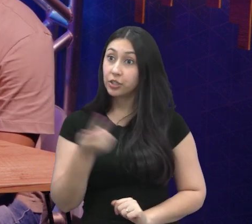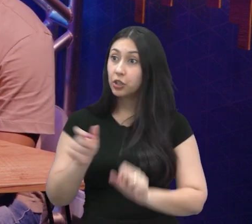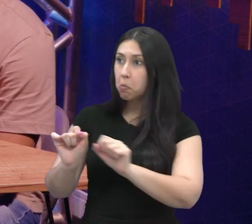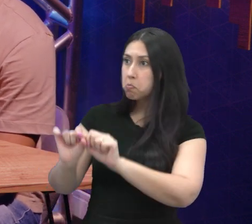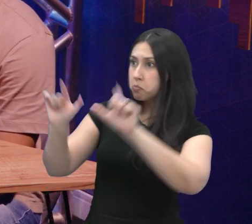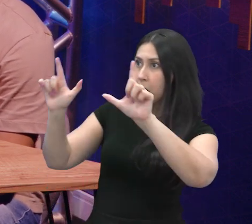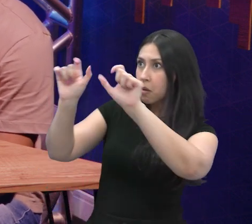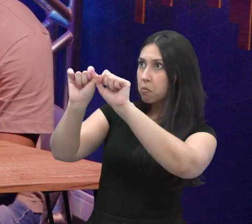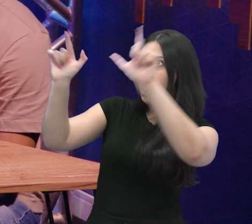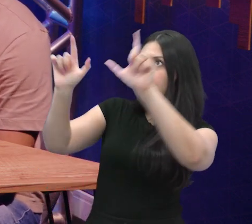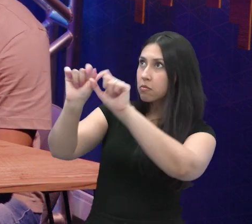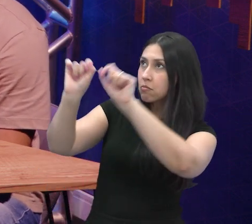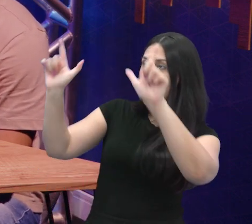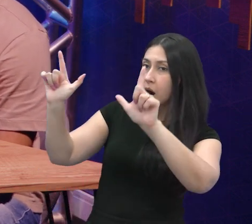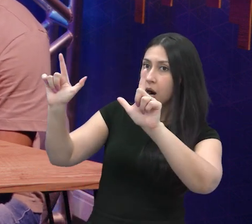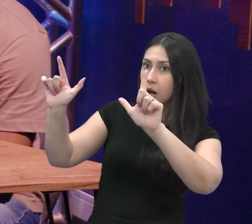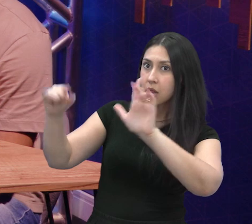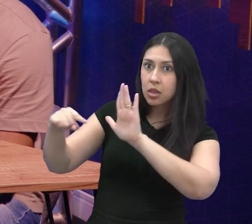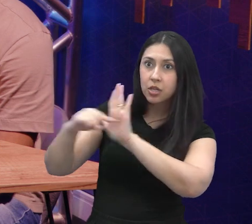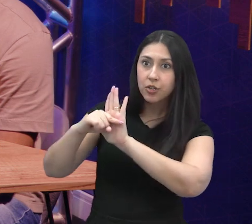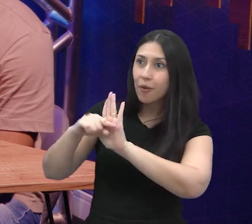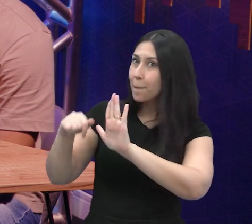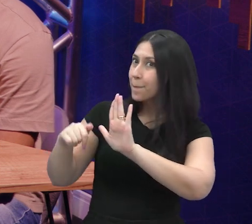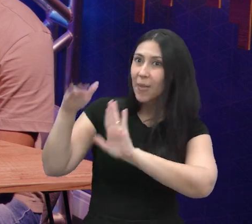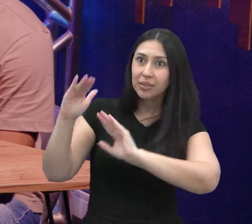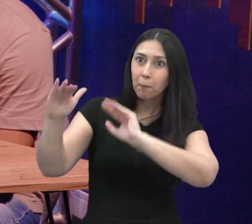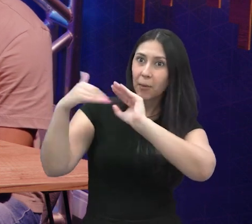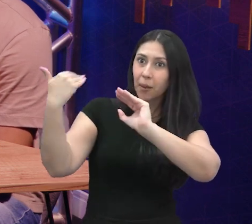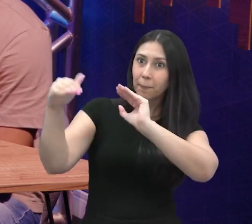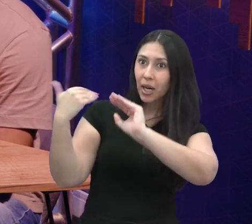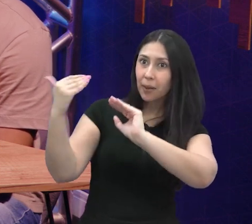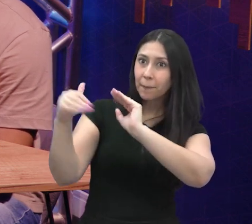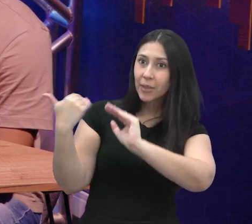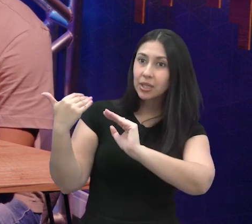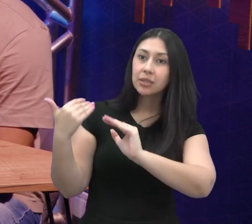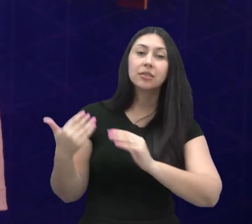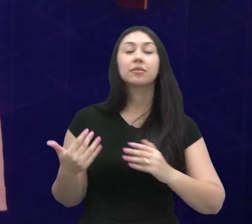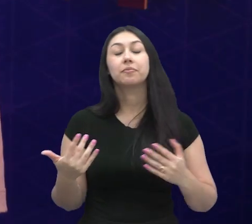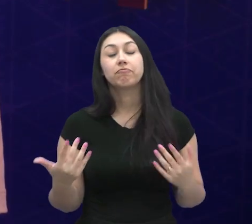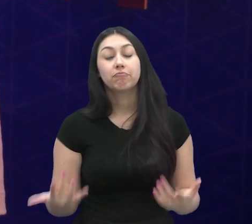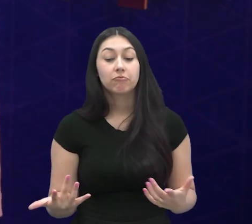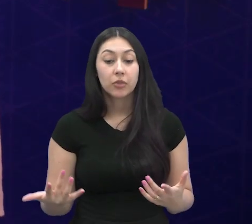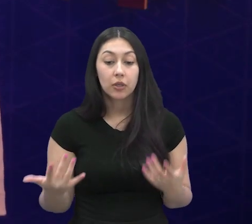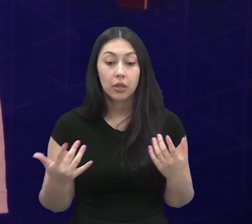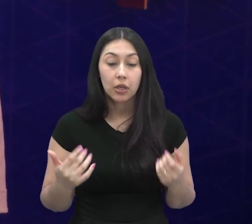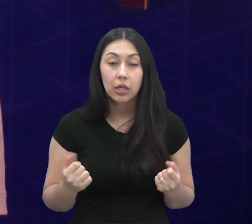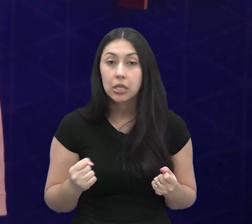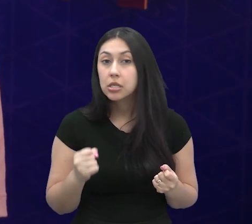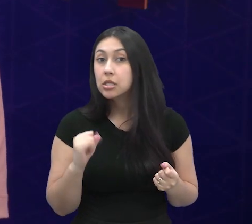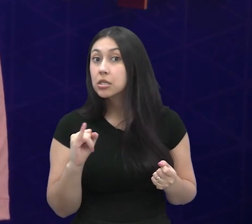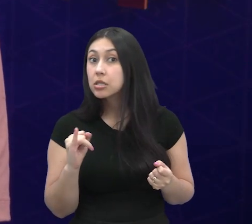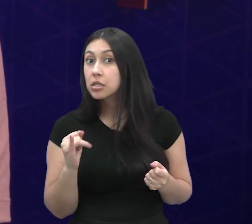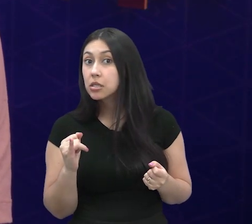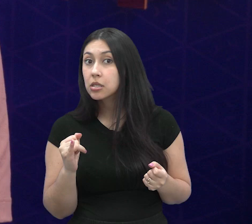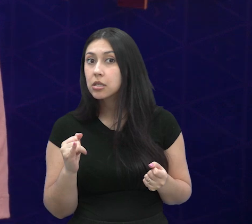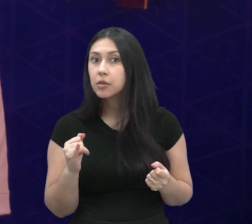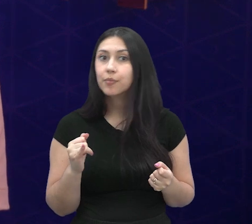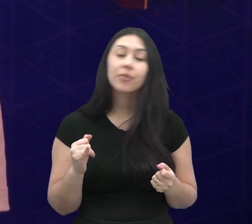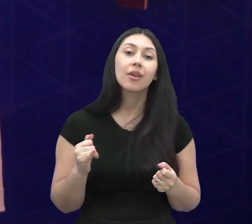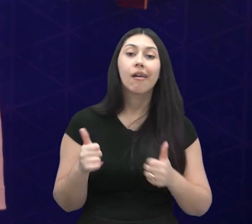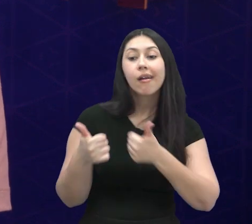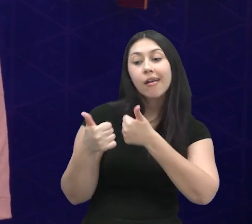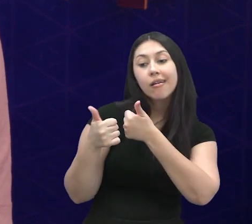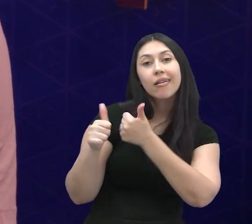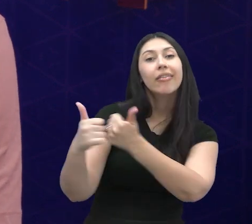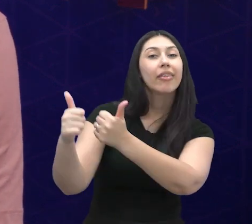de coisa, mais eles aparecem pra gente. Uhum. Então, assim, se você segue